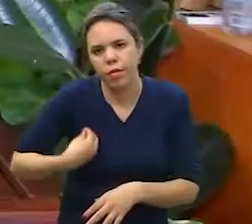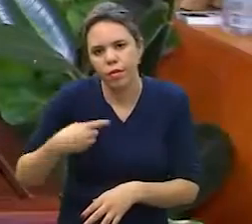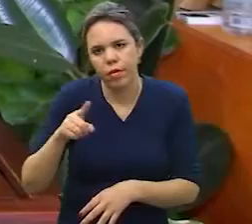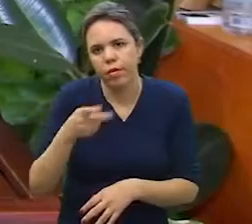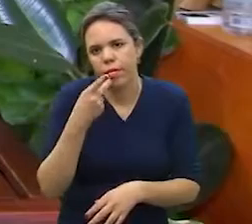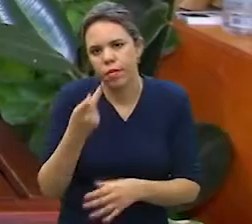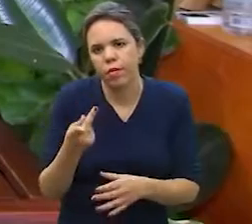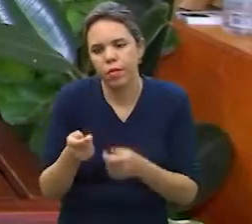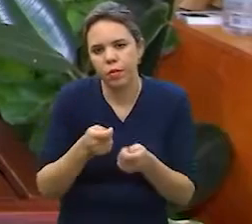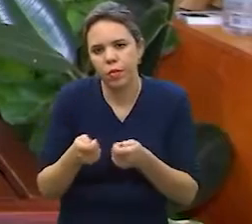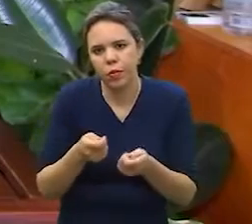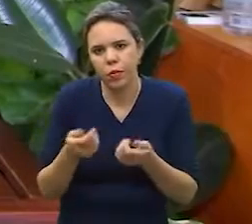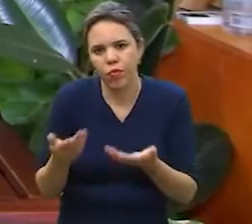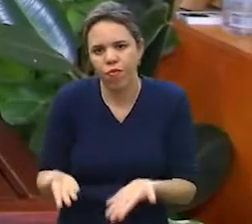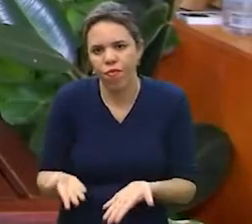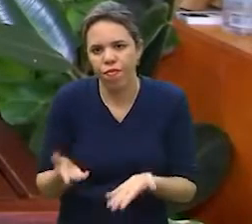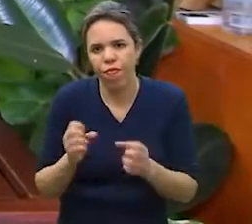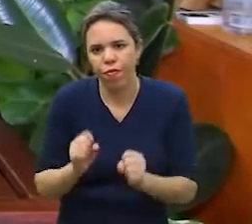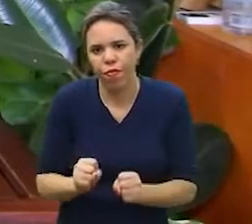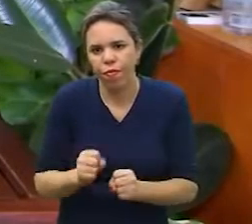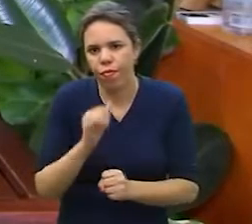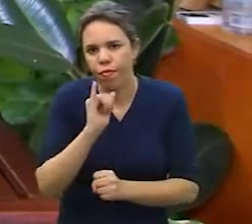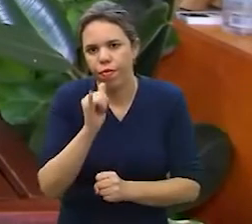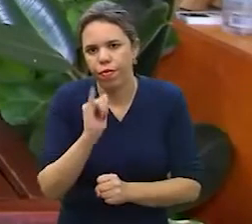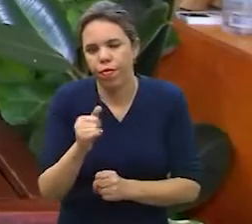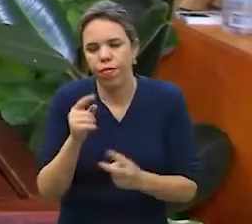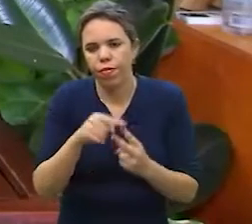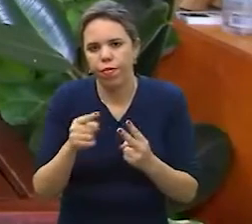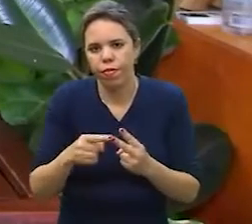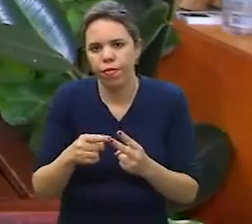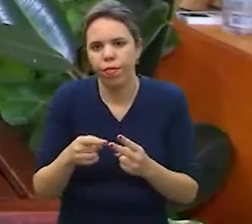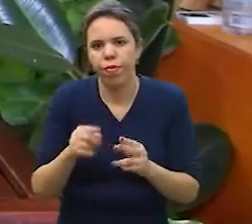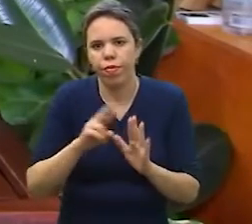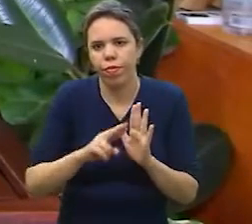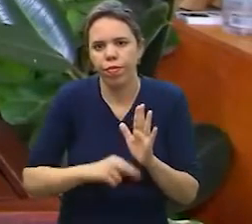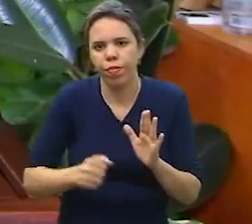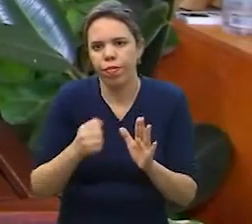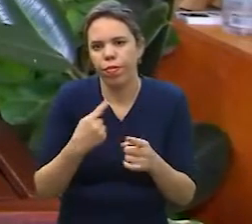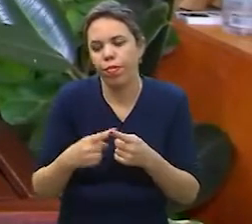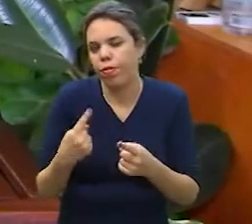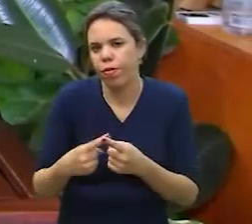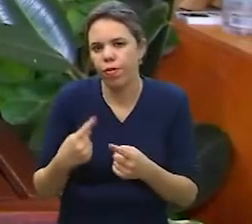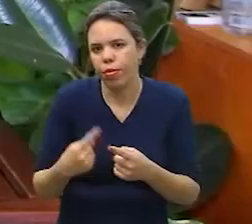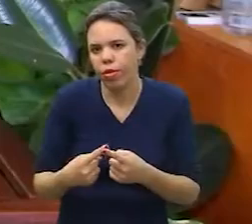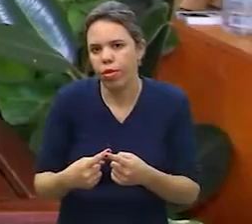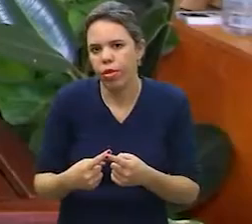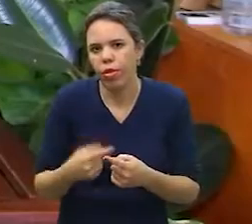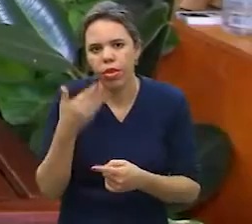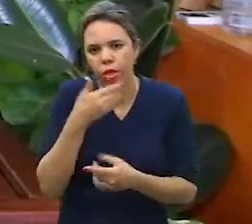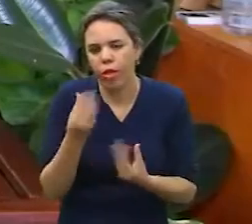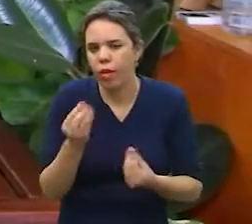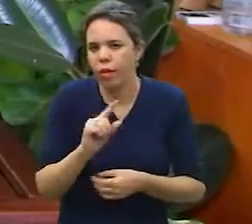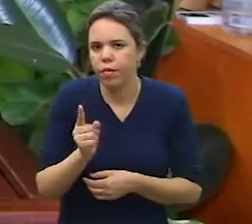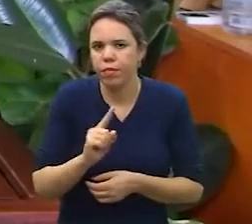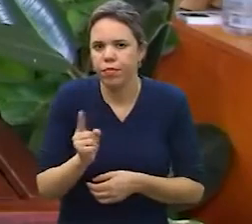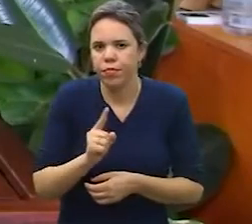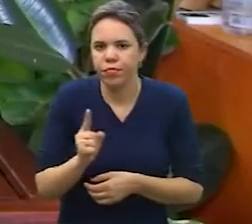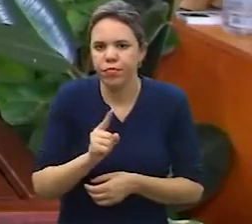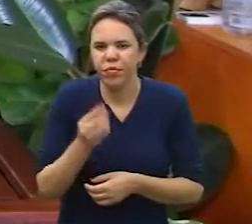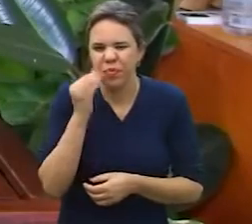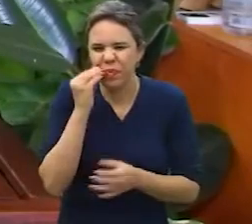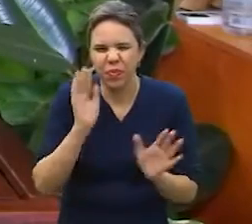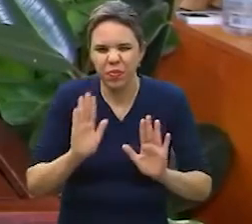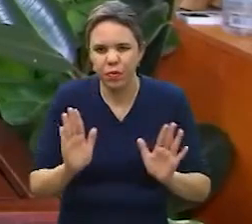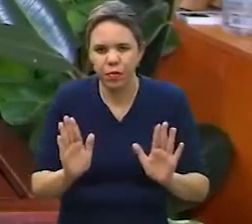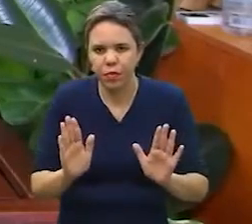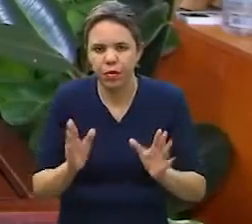como você falou em equilíbrio, é o que eu posso falar sobre as duas receitas. Porque não tá doce demais, não tá